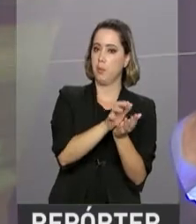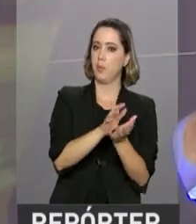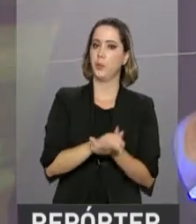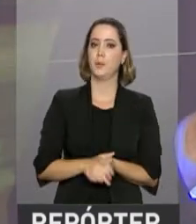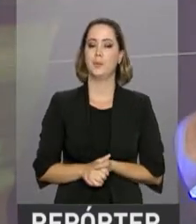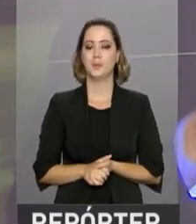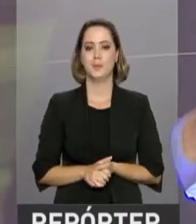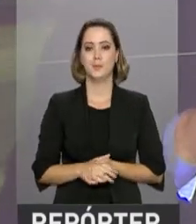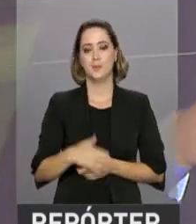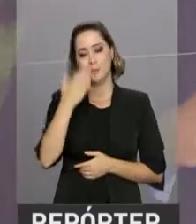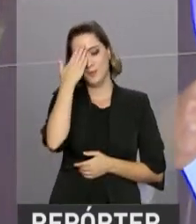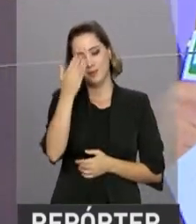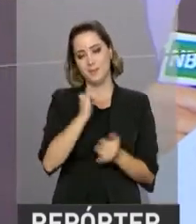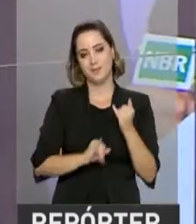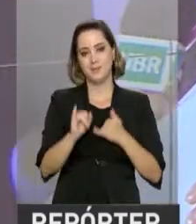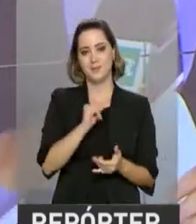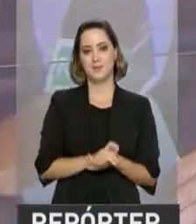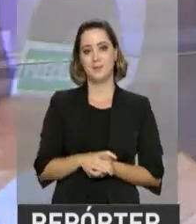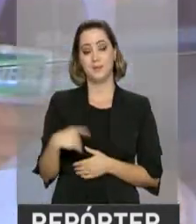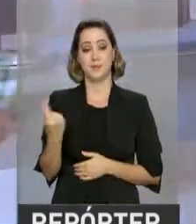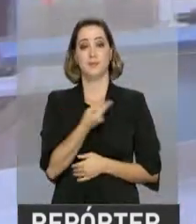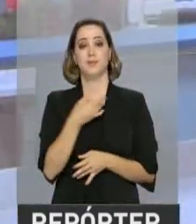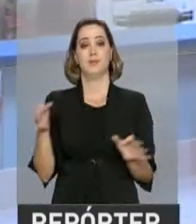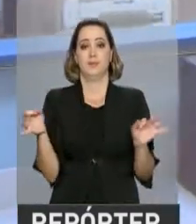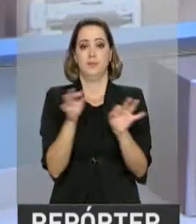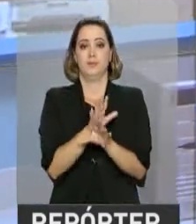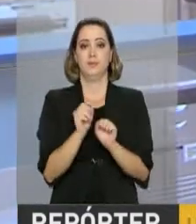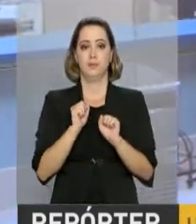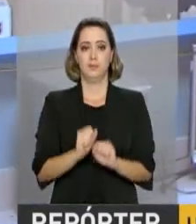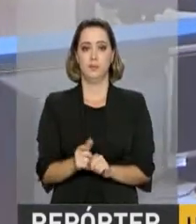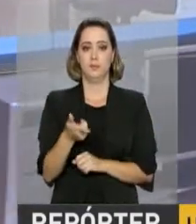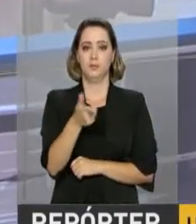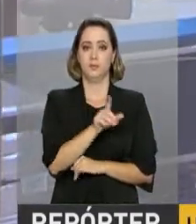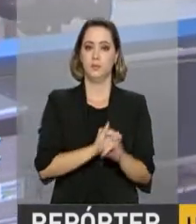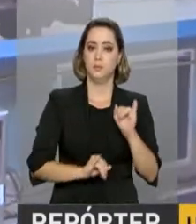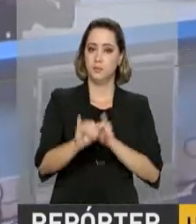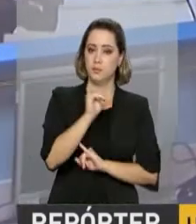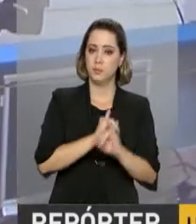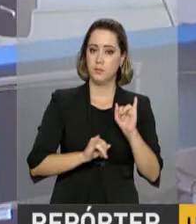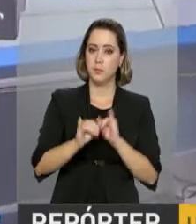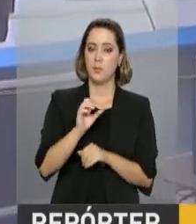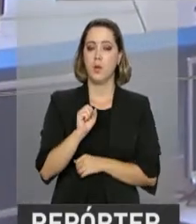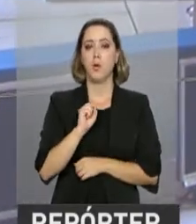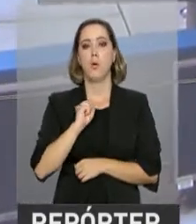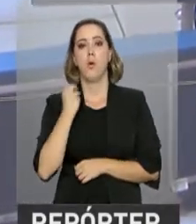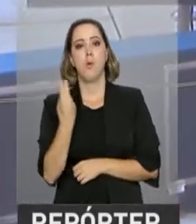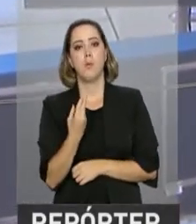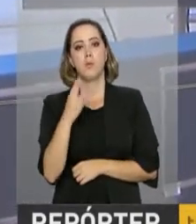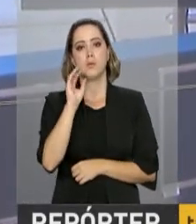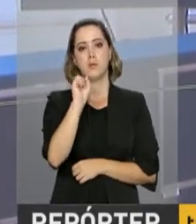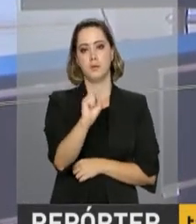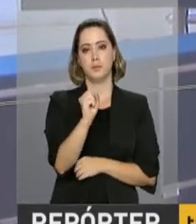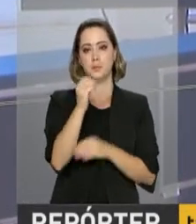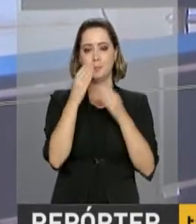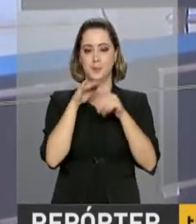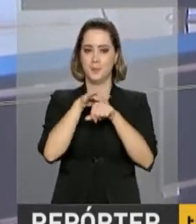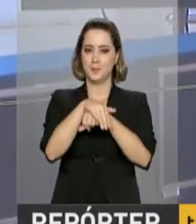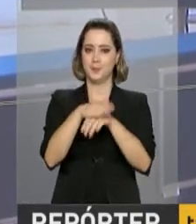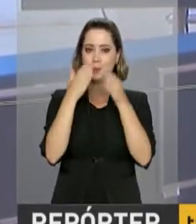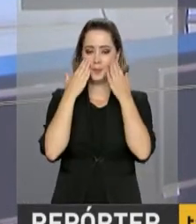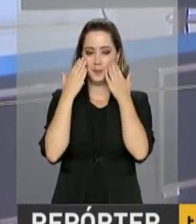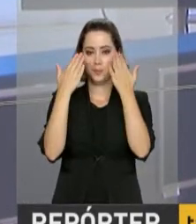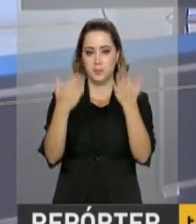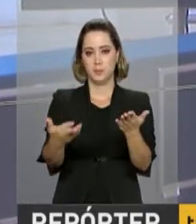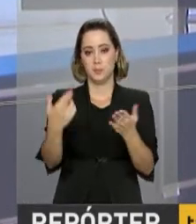certo nem obrigado pelas informações nós ficamos por aqui podemos voltar a qualquer momento com outras informações ou às oito da noite na